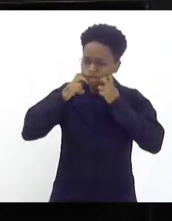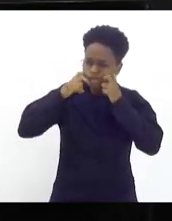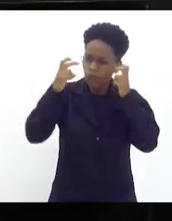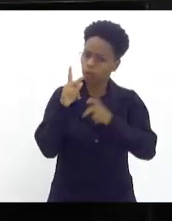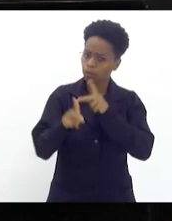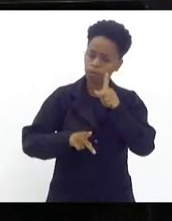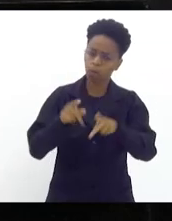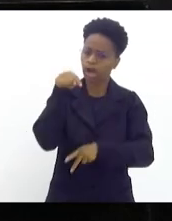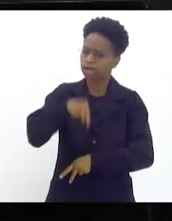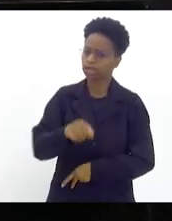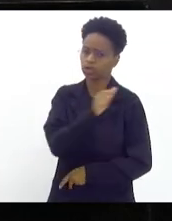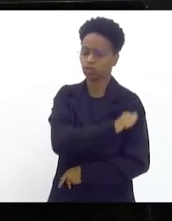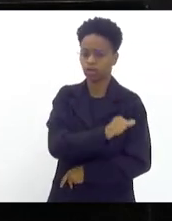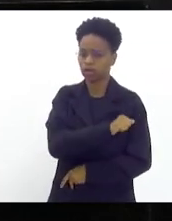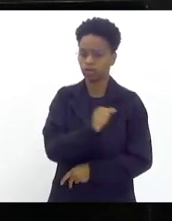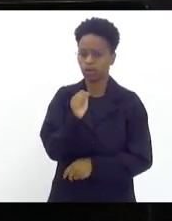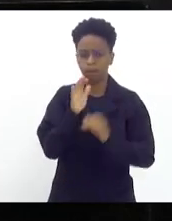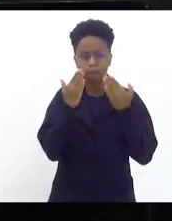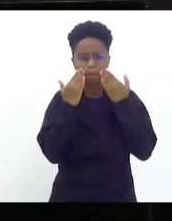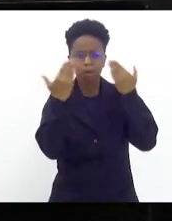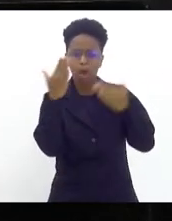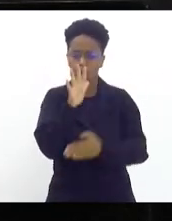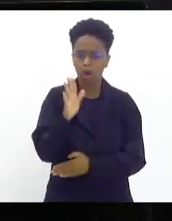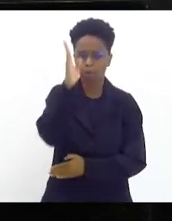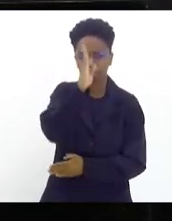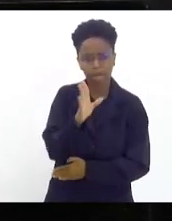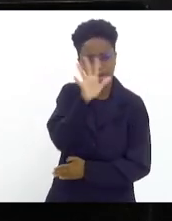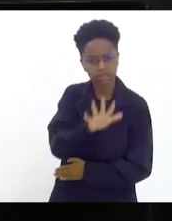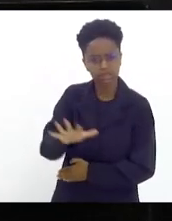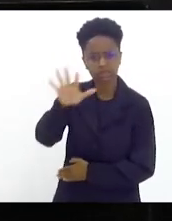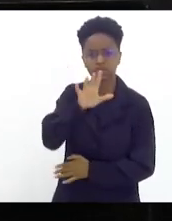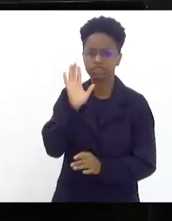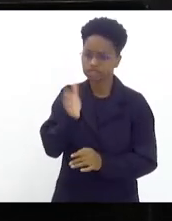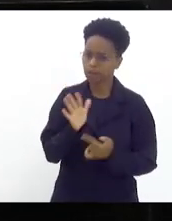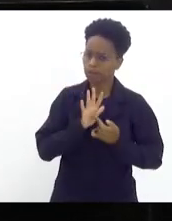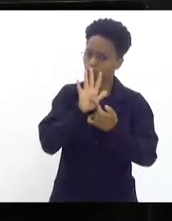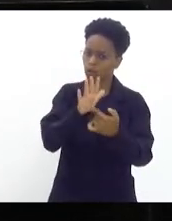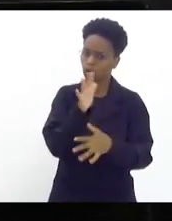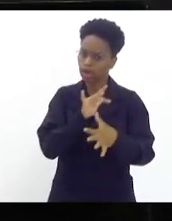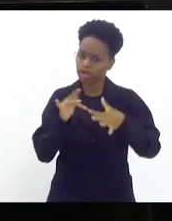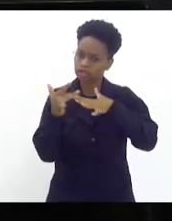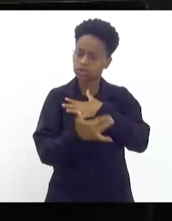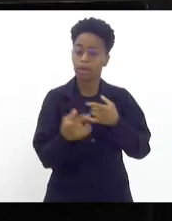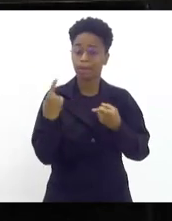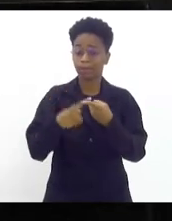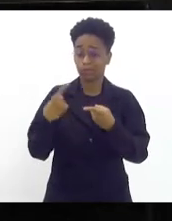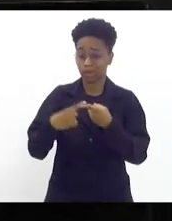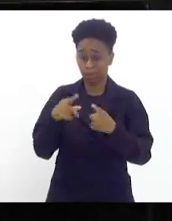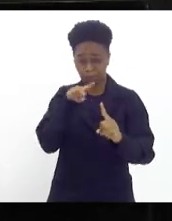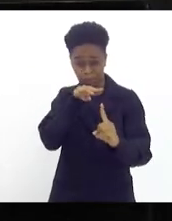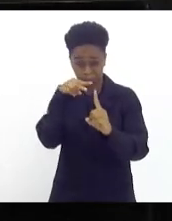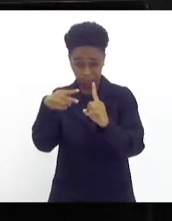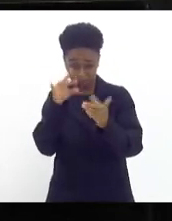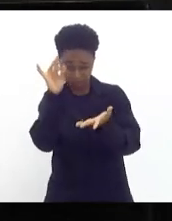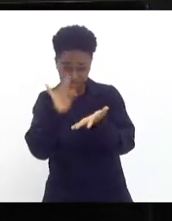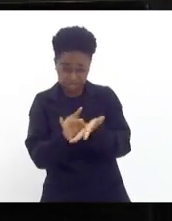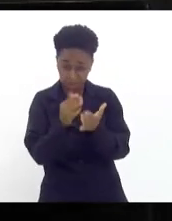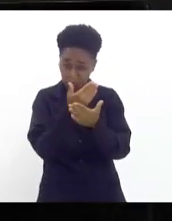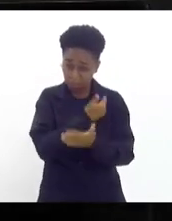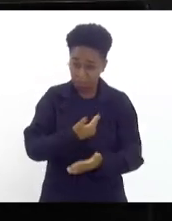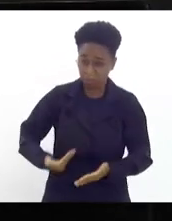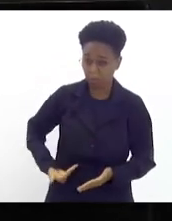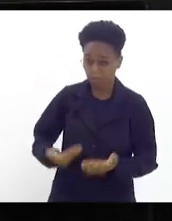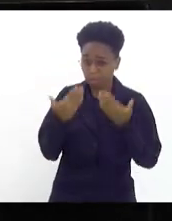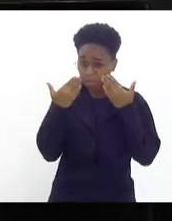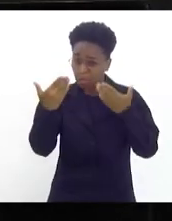de Janeiro perante todo o Brasil o que foi apresentado pelas redes sociais porque do ponto de vista oficial e público nada